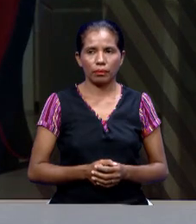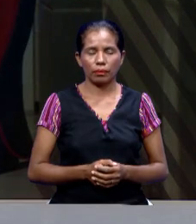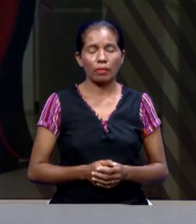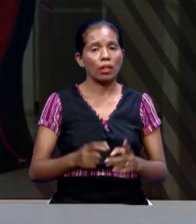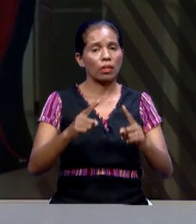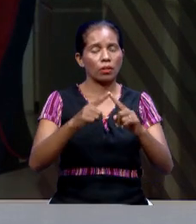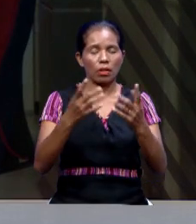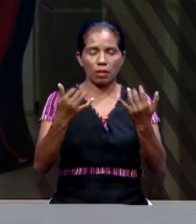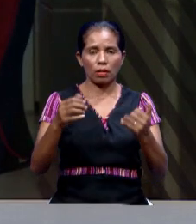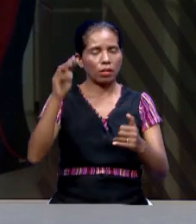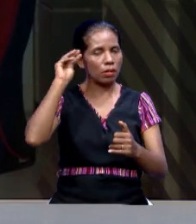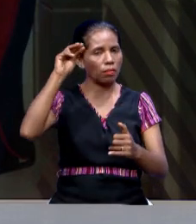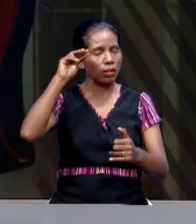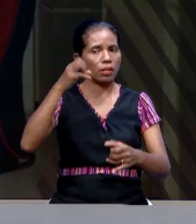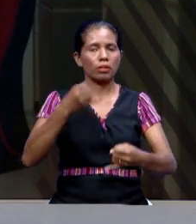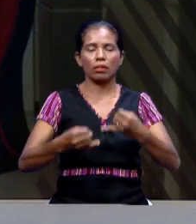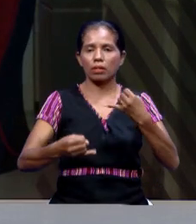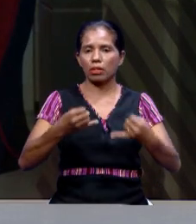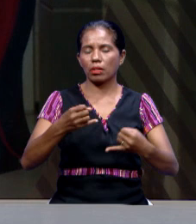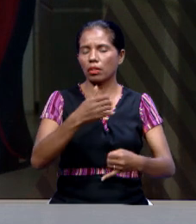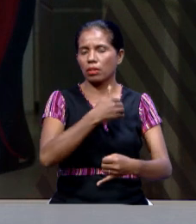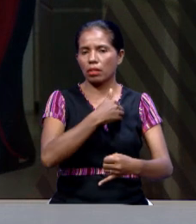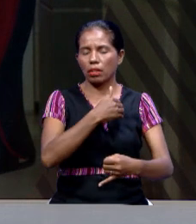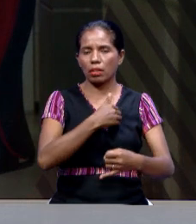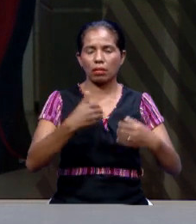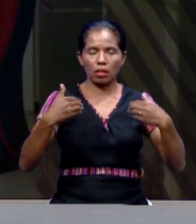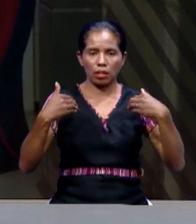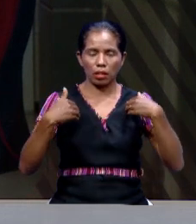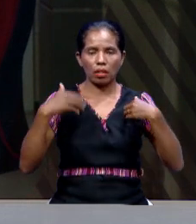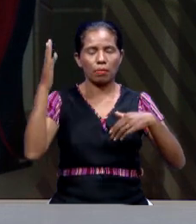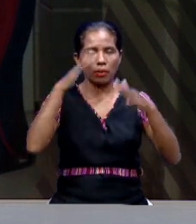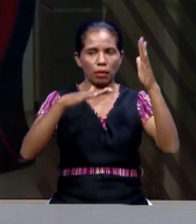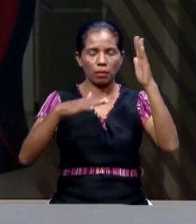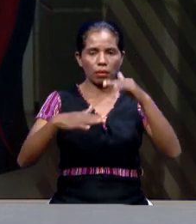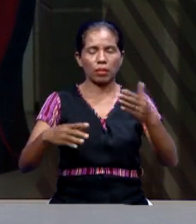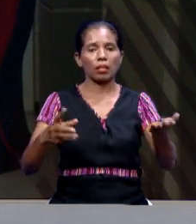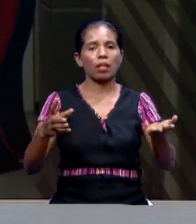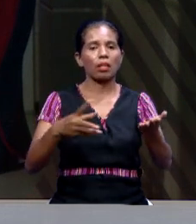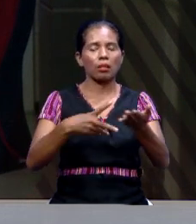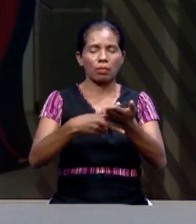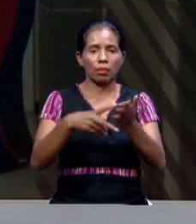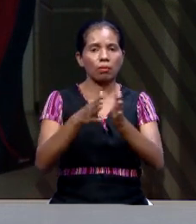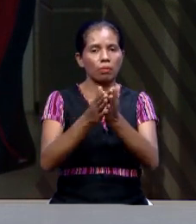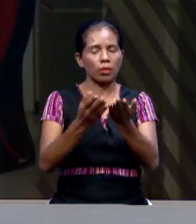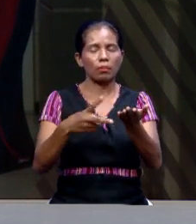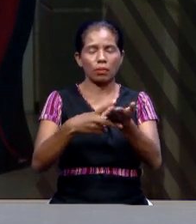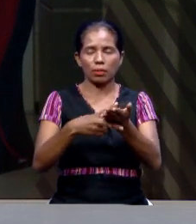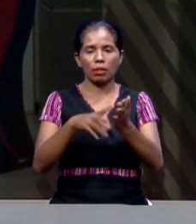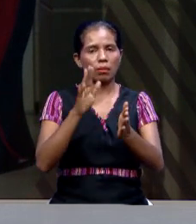agora, Ministério de Justiça se deu e a solução para o problema caderneta passaporte nem menos.